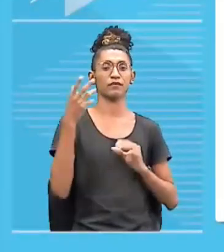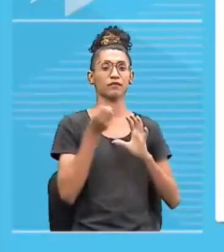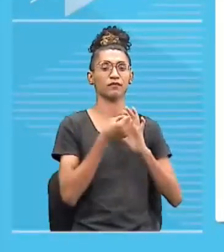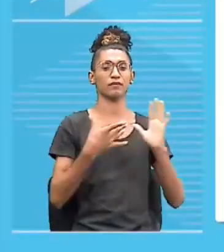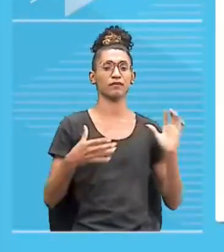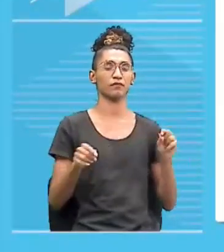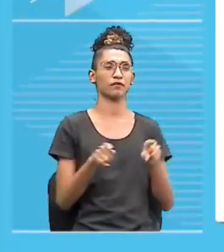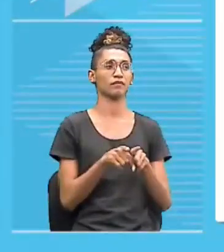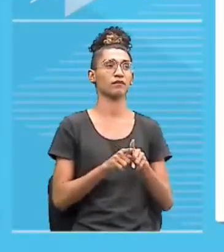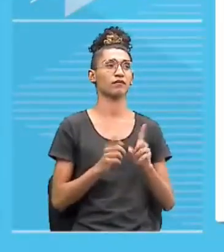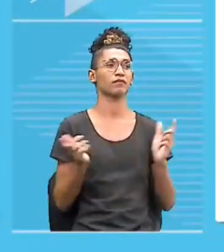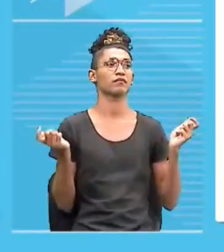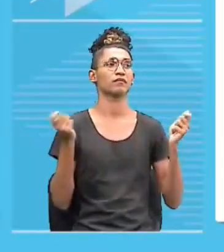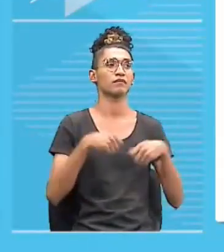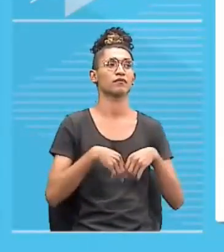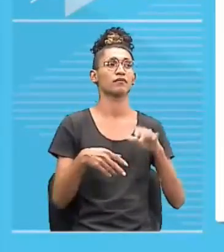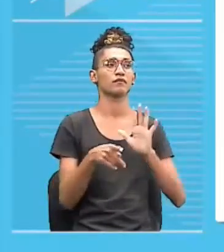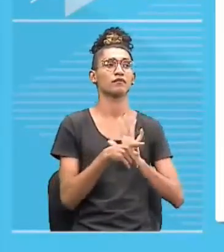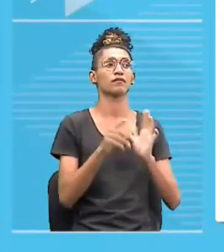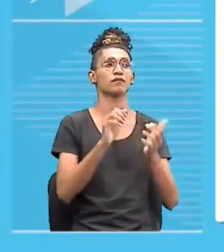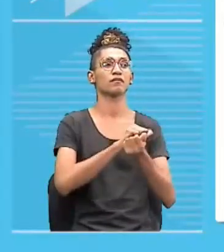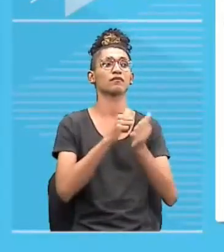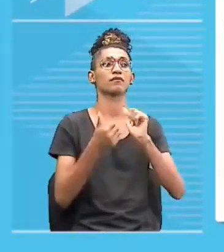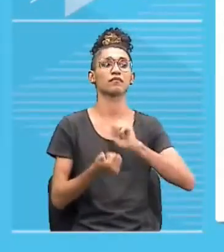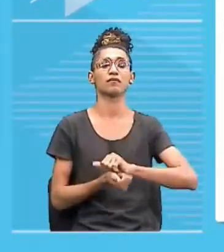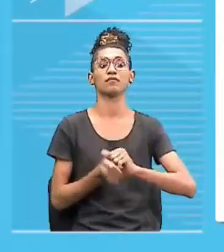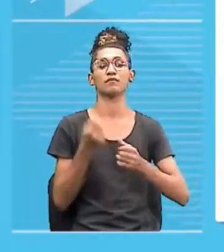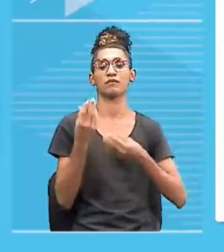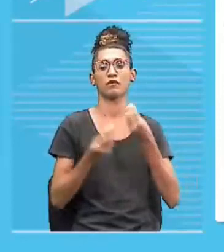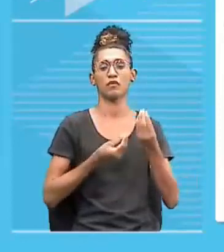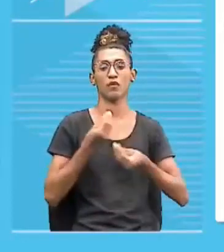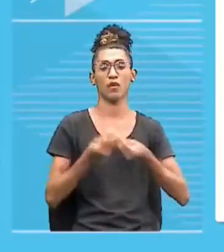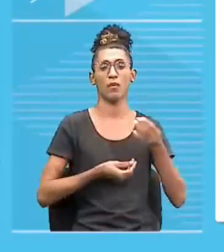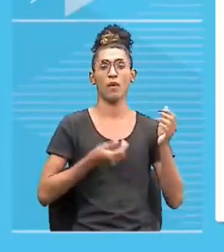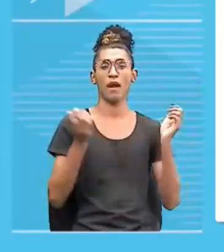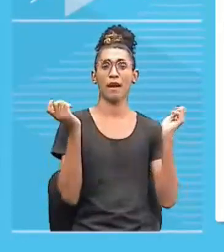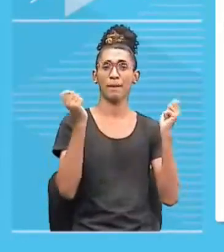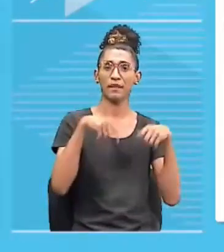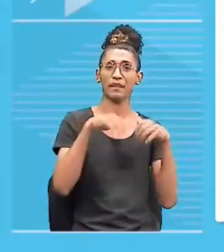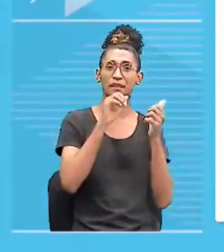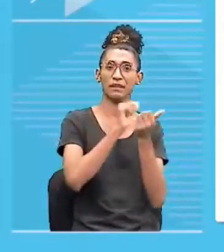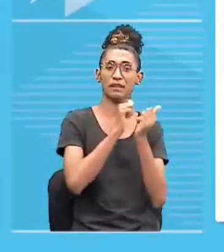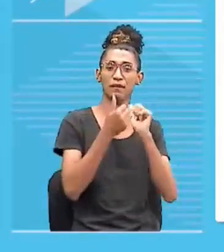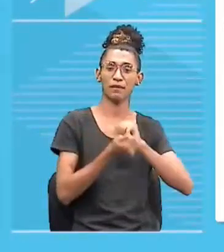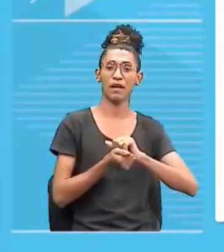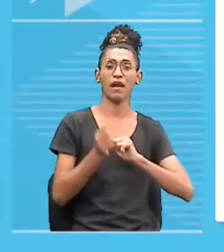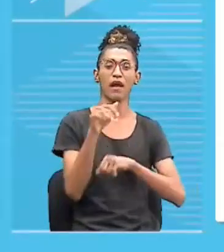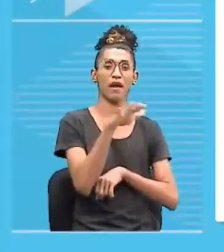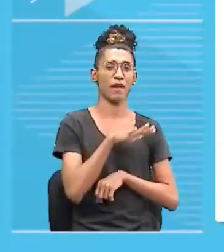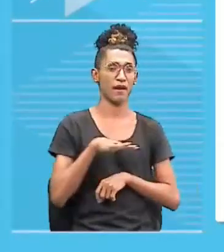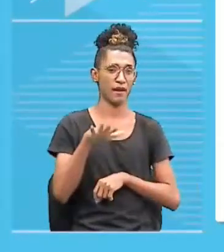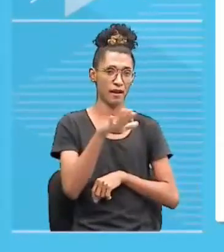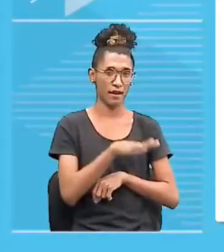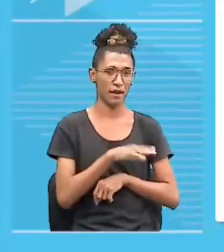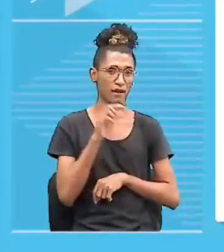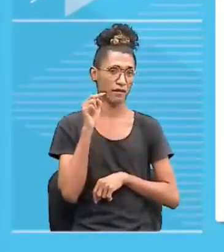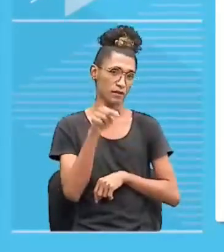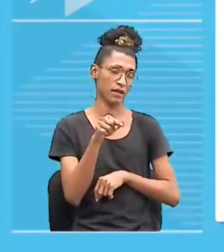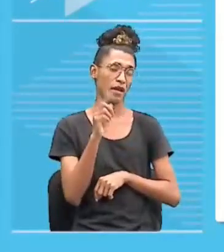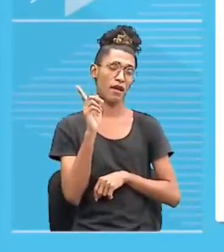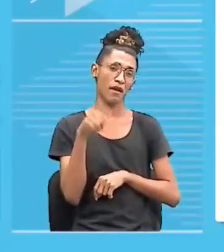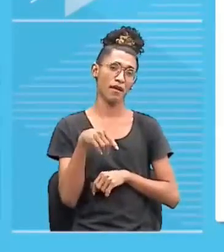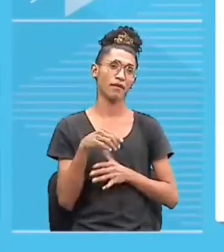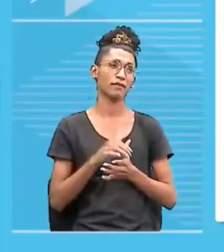característica, capacidade de adaptação. A capacidade de se adaptar ao ambiente que você